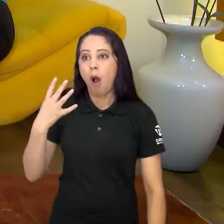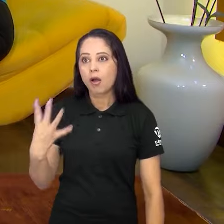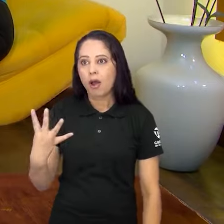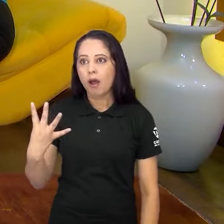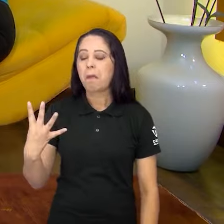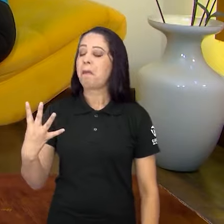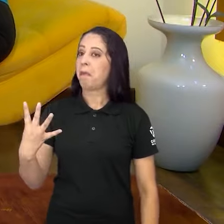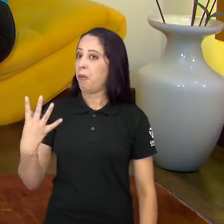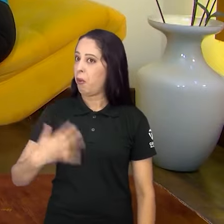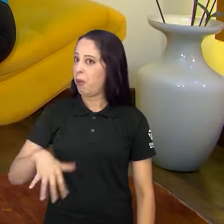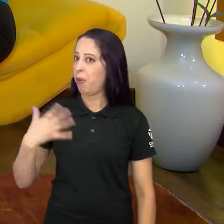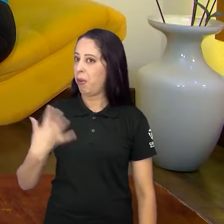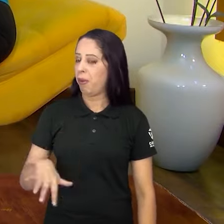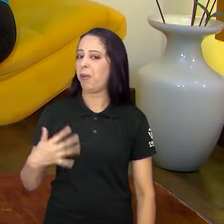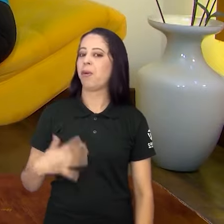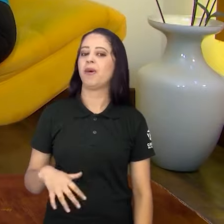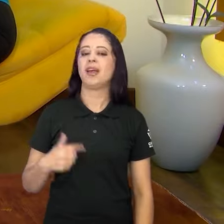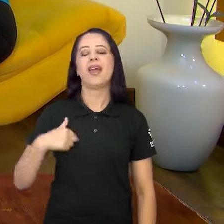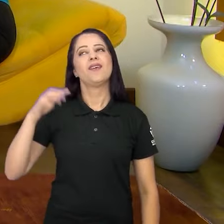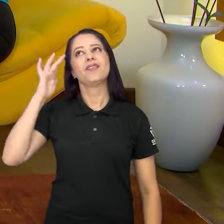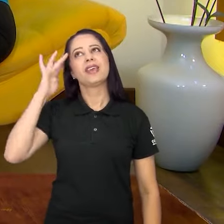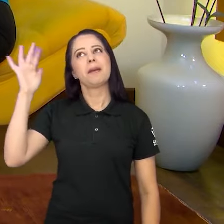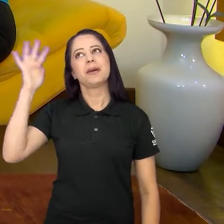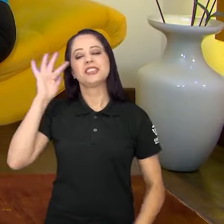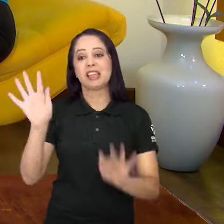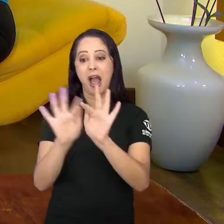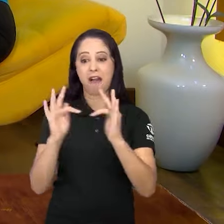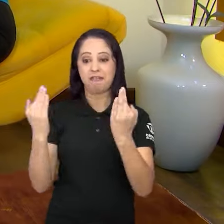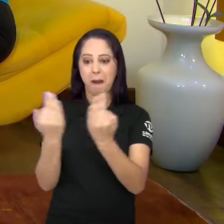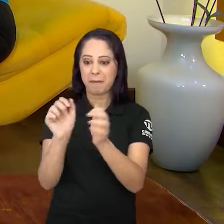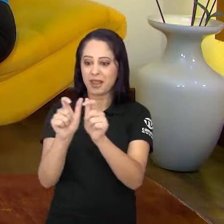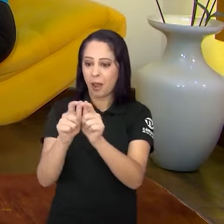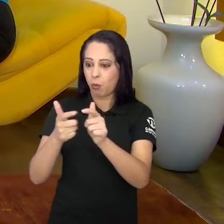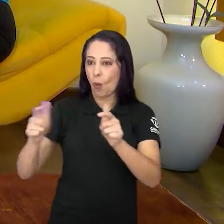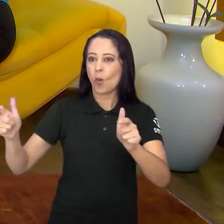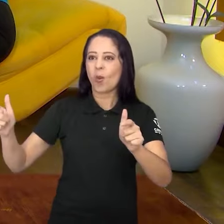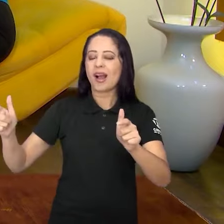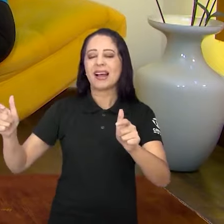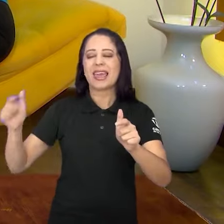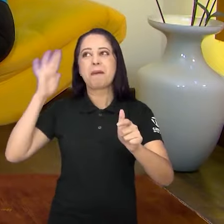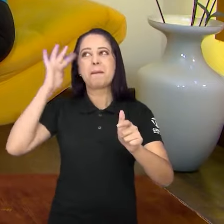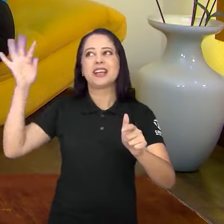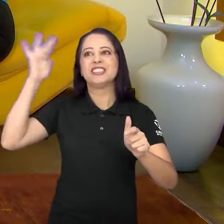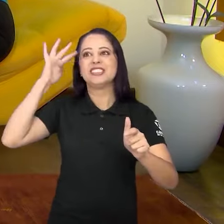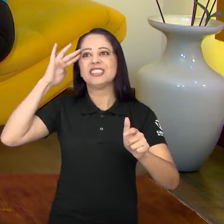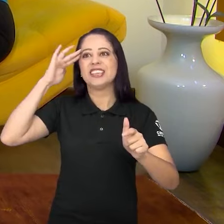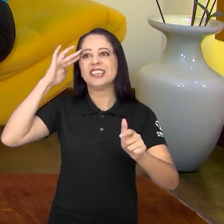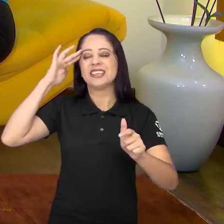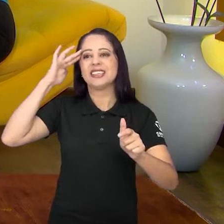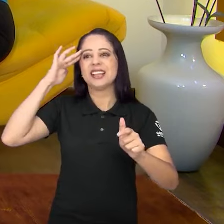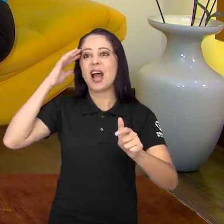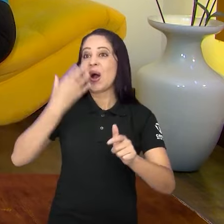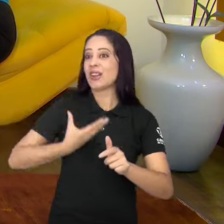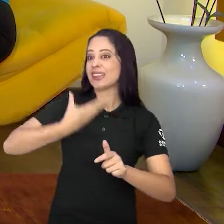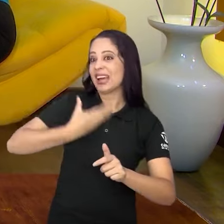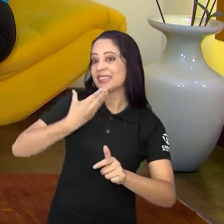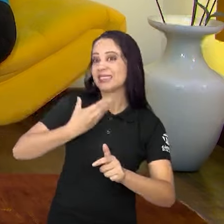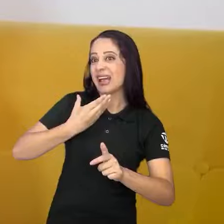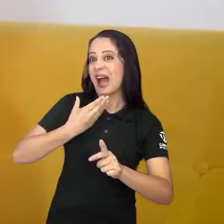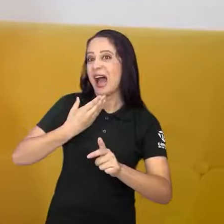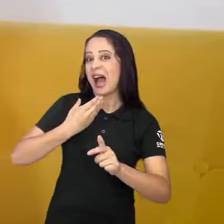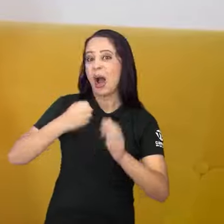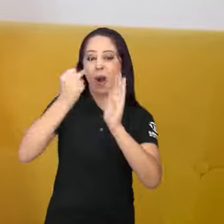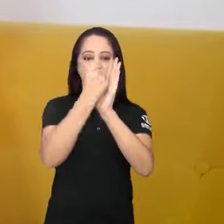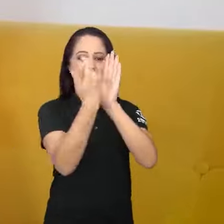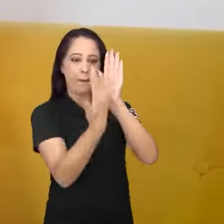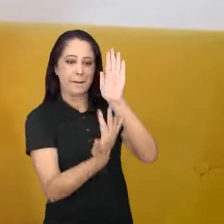84. Hoje em dia é difícil imaginar, né, uma família tão grande. Eu fico imaginando no Natal, na Páscoa, como que eram essas festas?